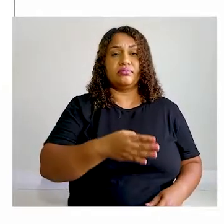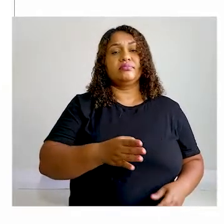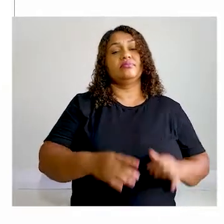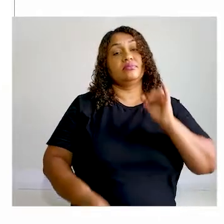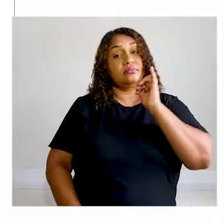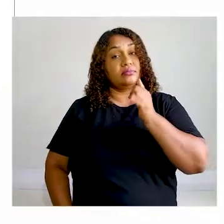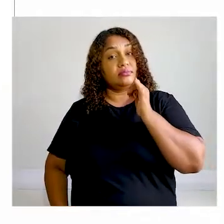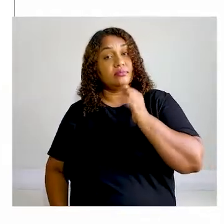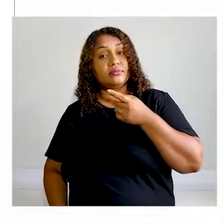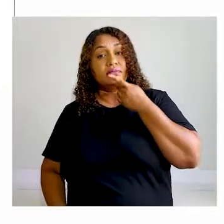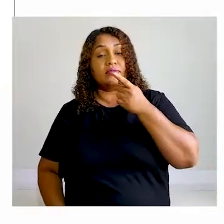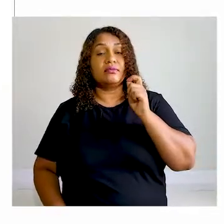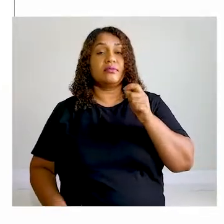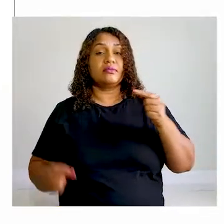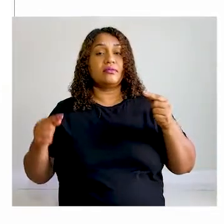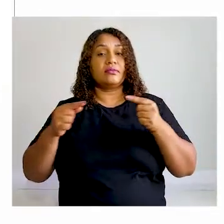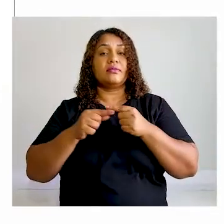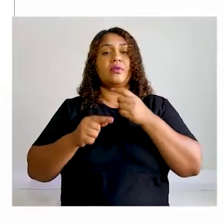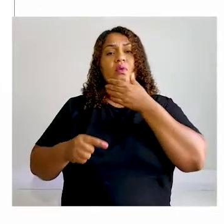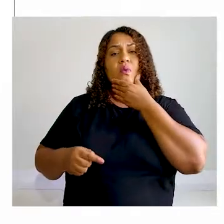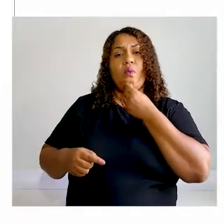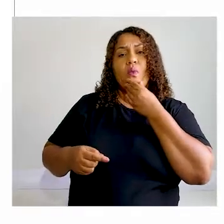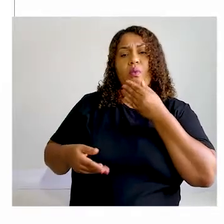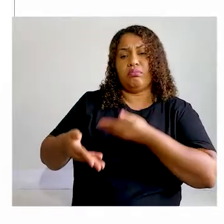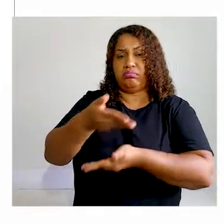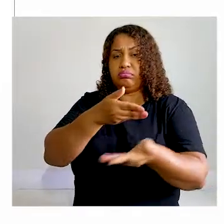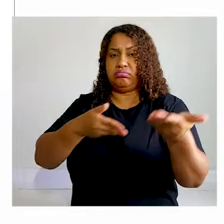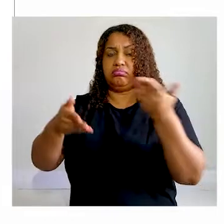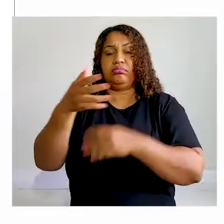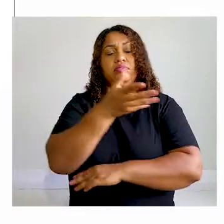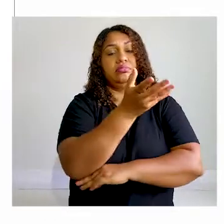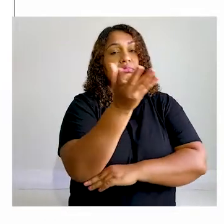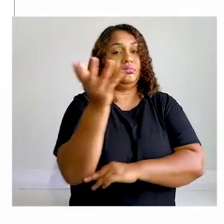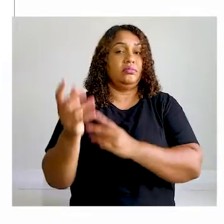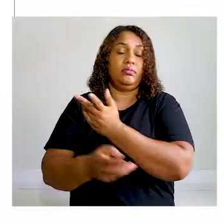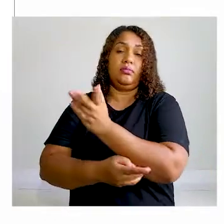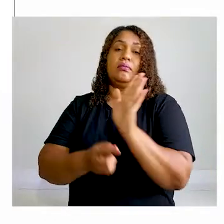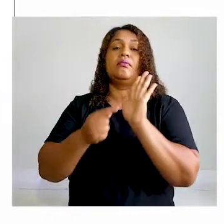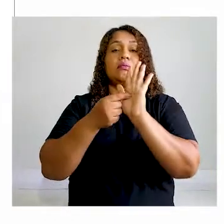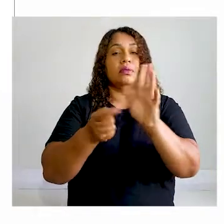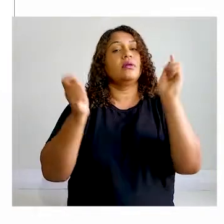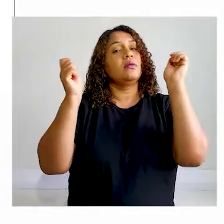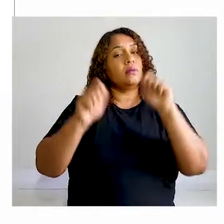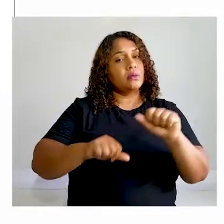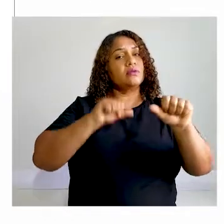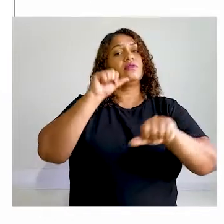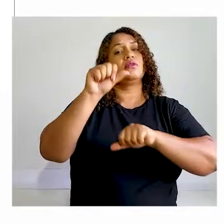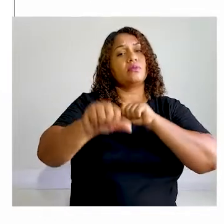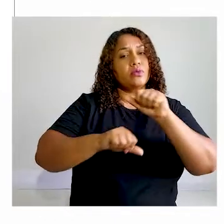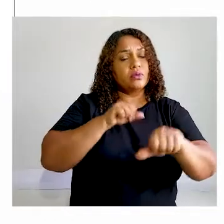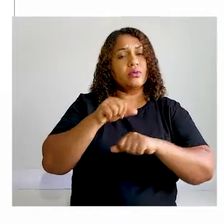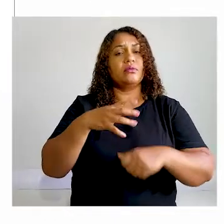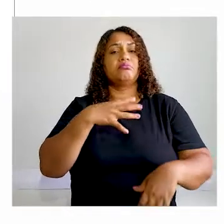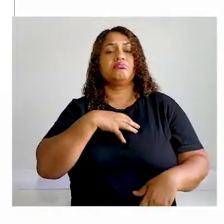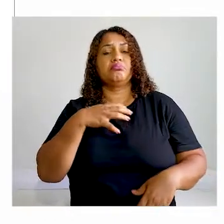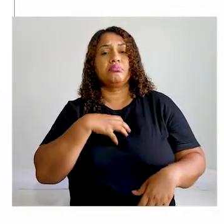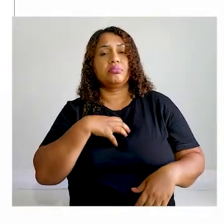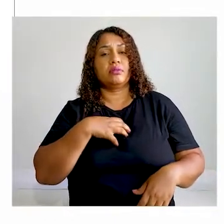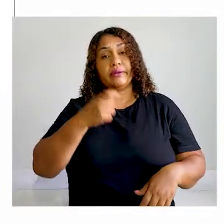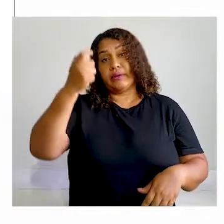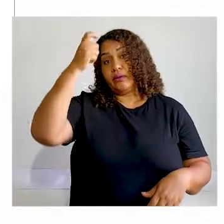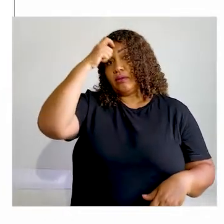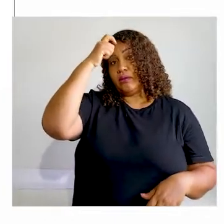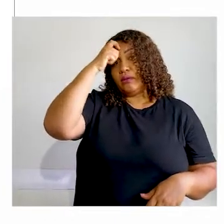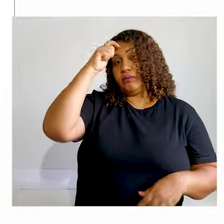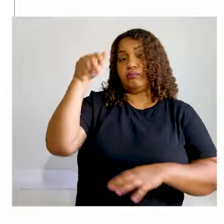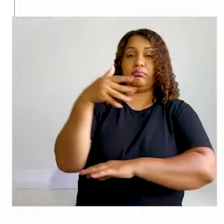A narrativa remete à relação que o homem mantém com o meio ambiente e mostra que é possível mudar nossas atitudes por meio